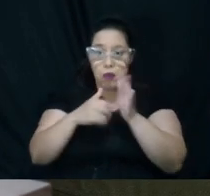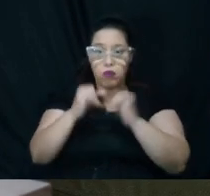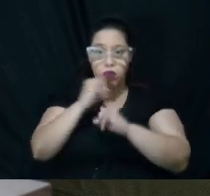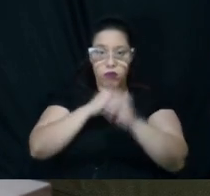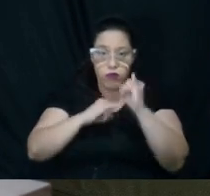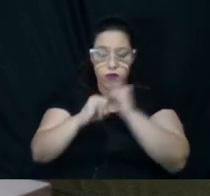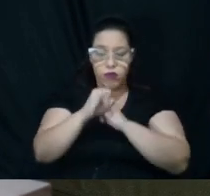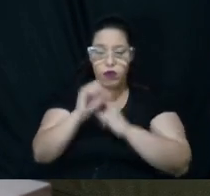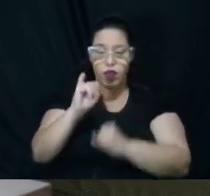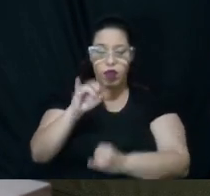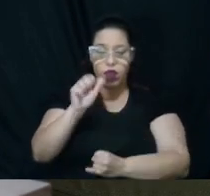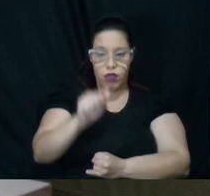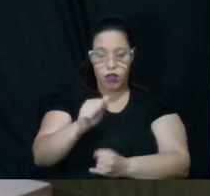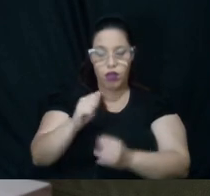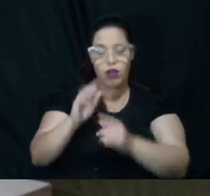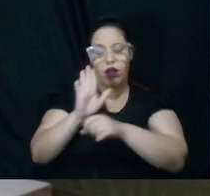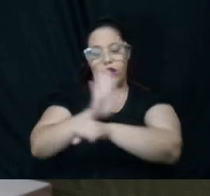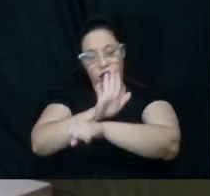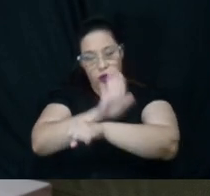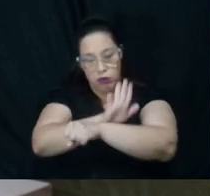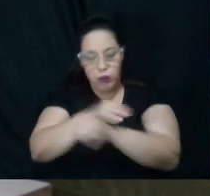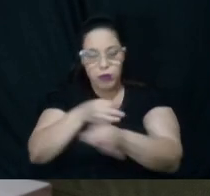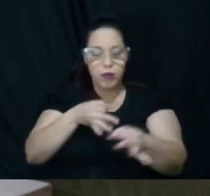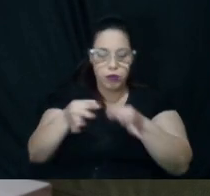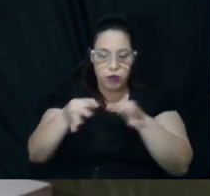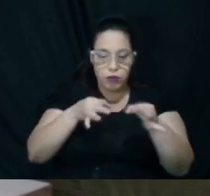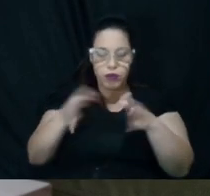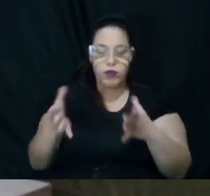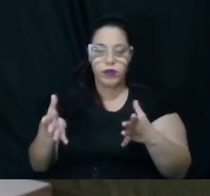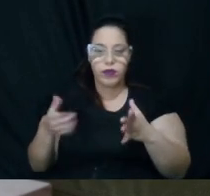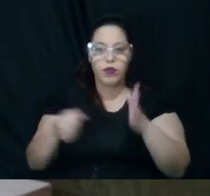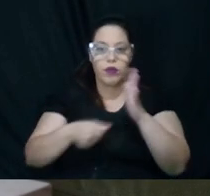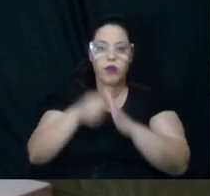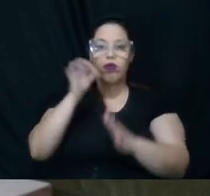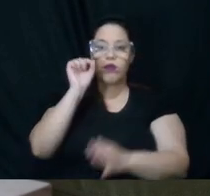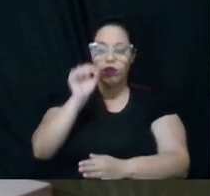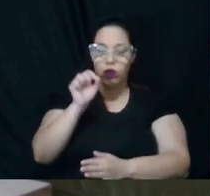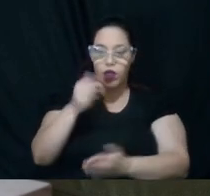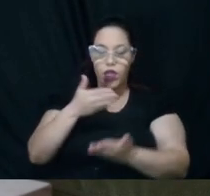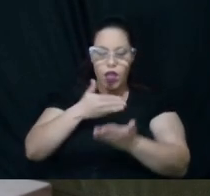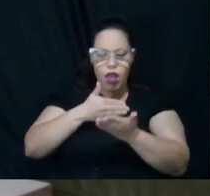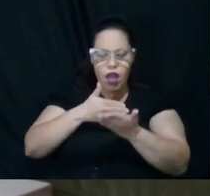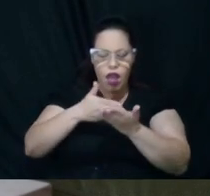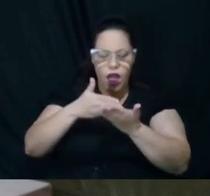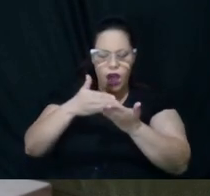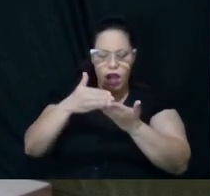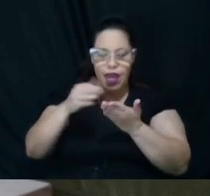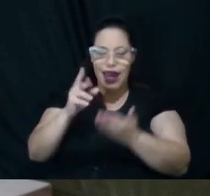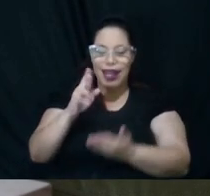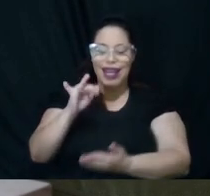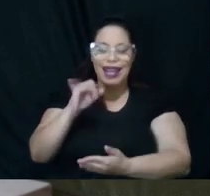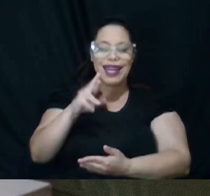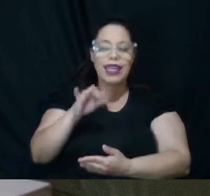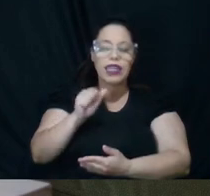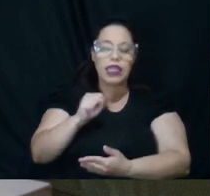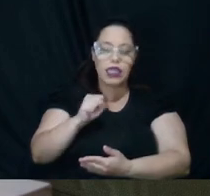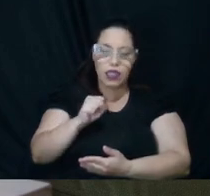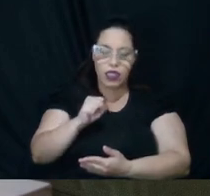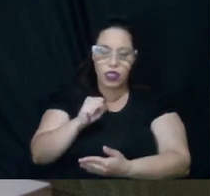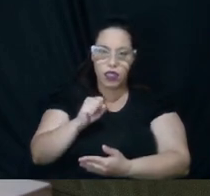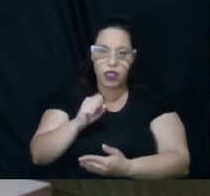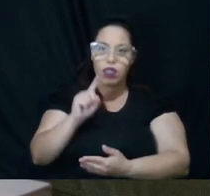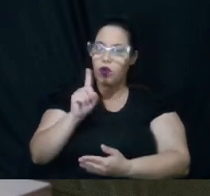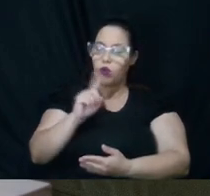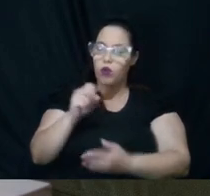para ajudar nesse segmento. Então, primeiro ponto, levantar todas as receitas. E não somente a receita do mês, também as